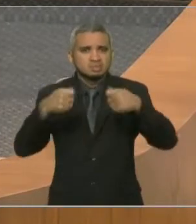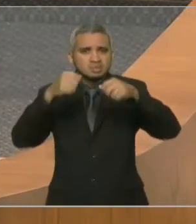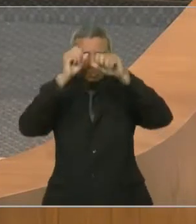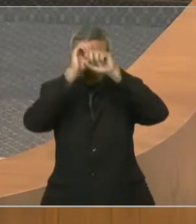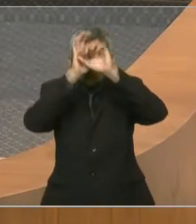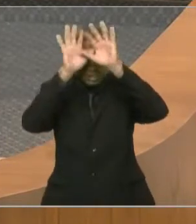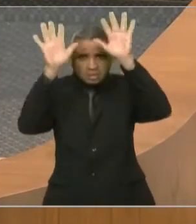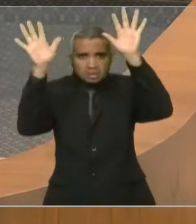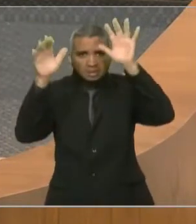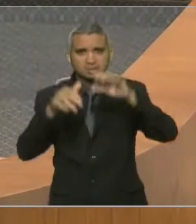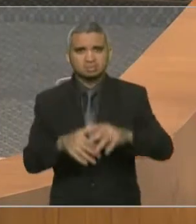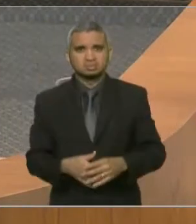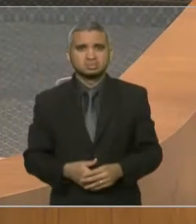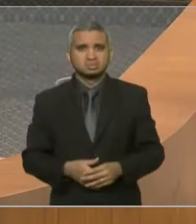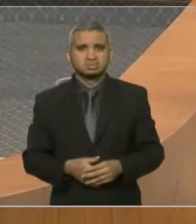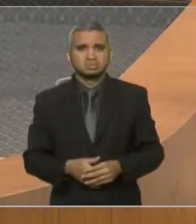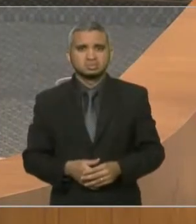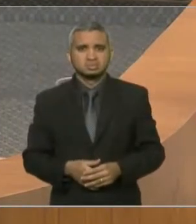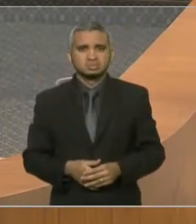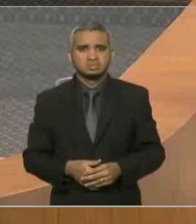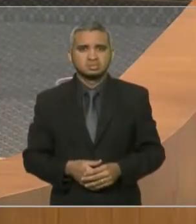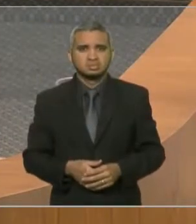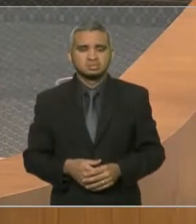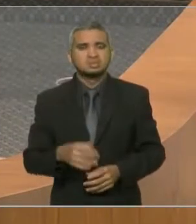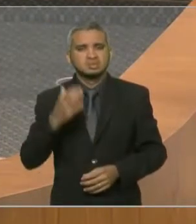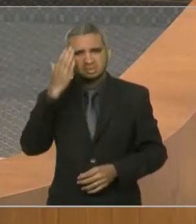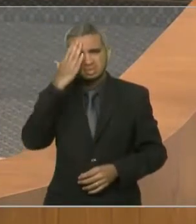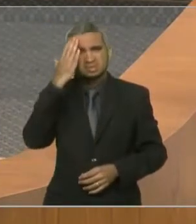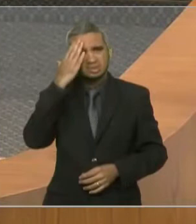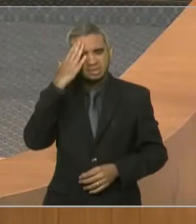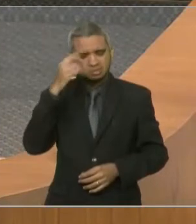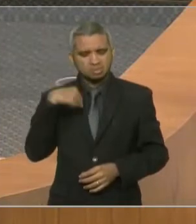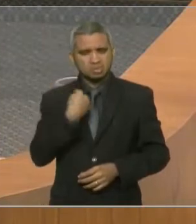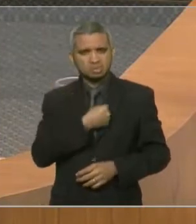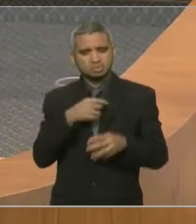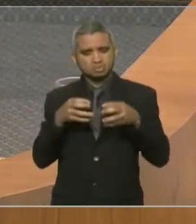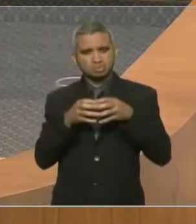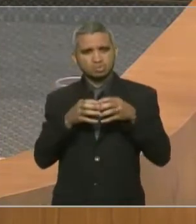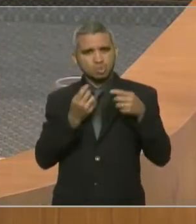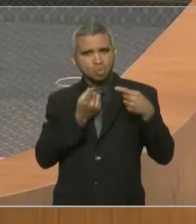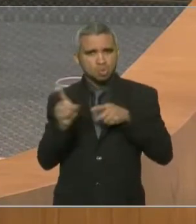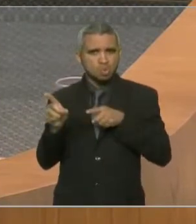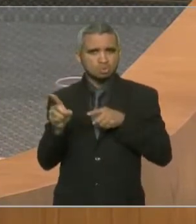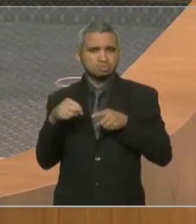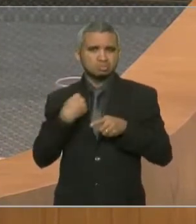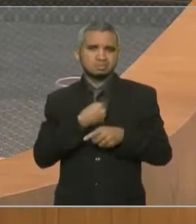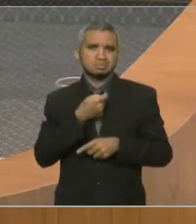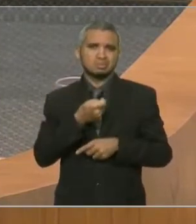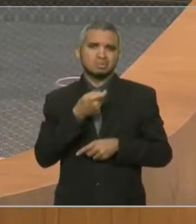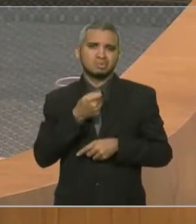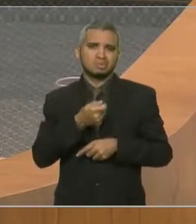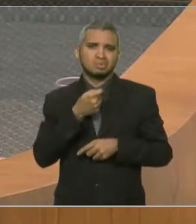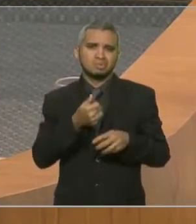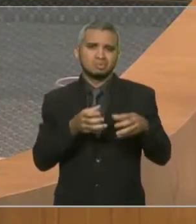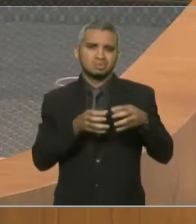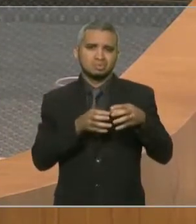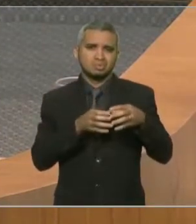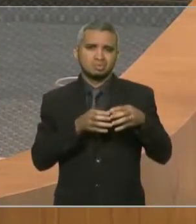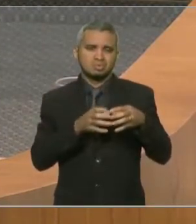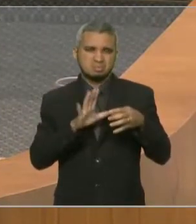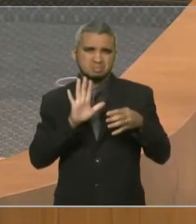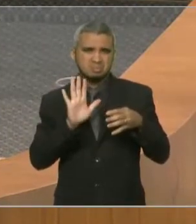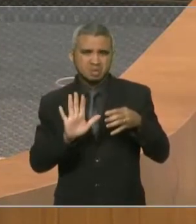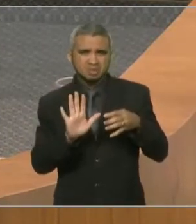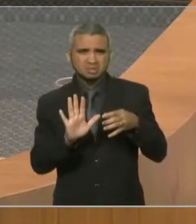Isso, nós sabemos que a oposição tem minoria, mas nós não podemos de forma alguma, nem que eu seja